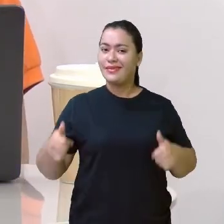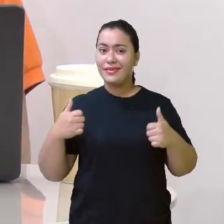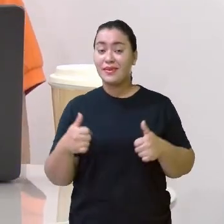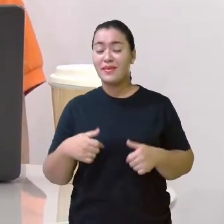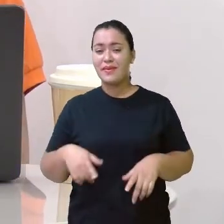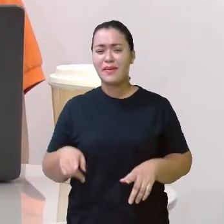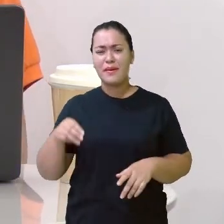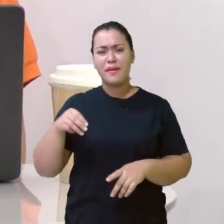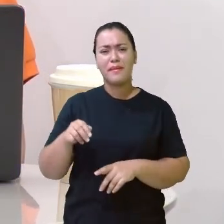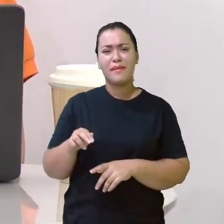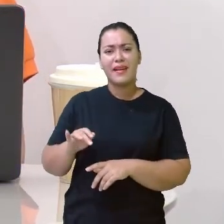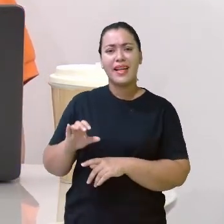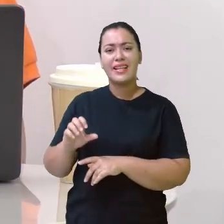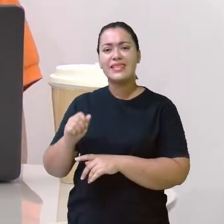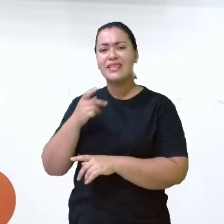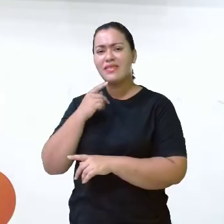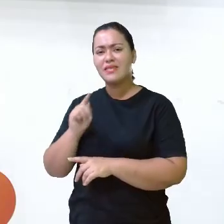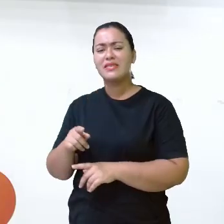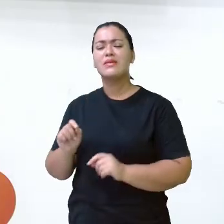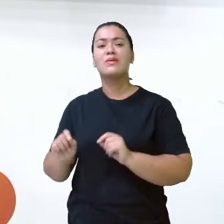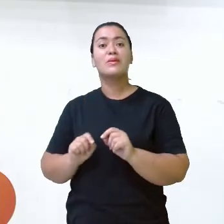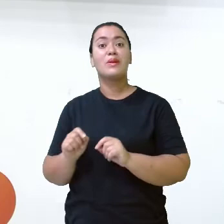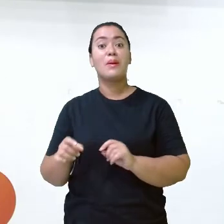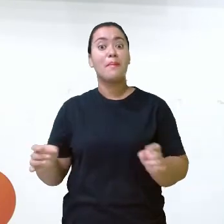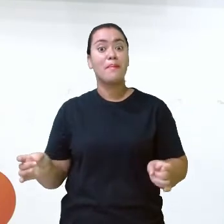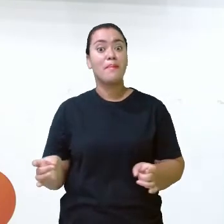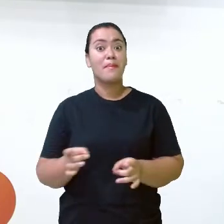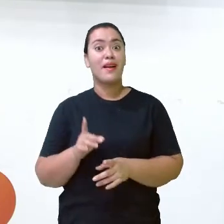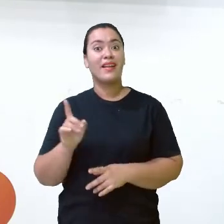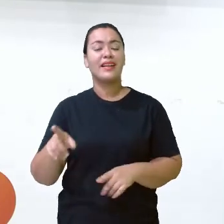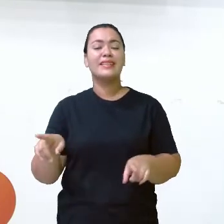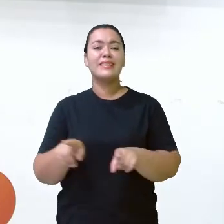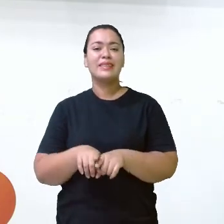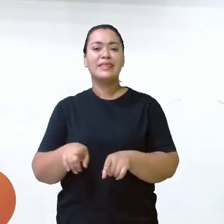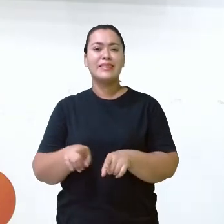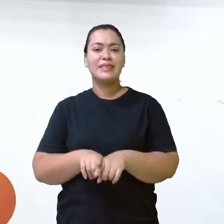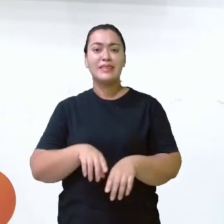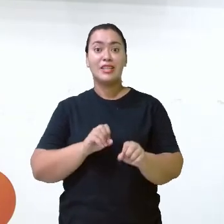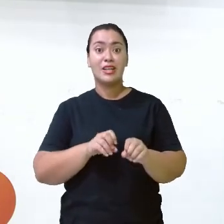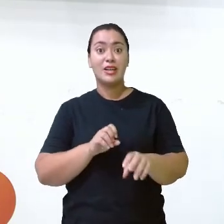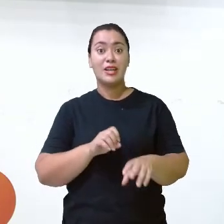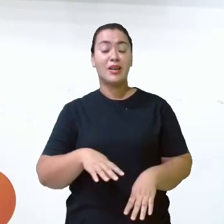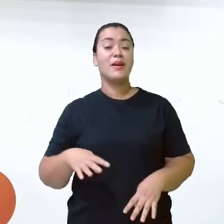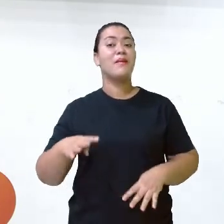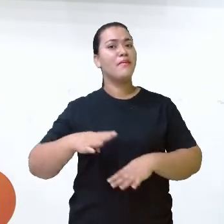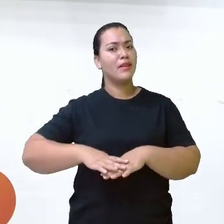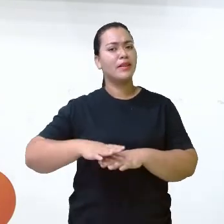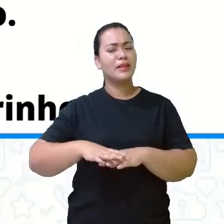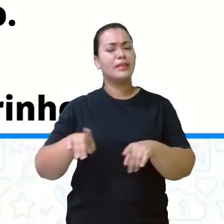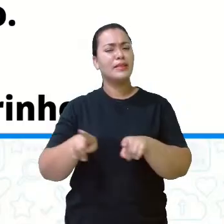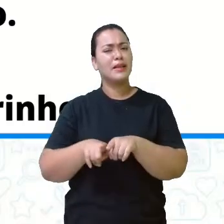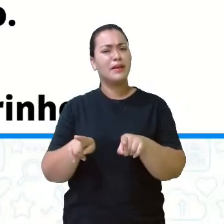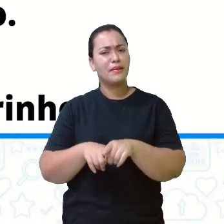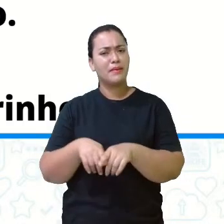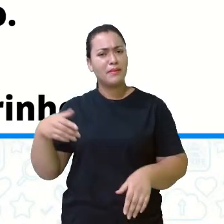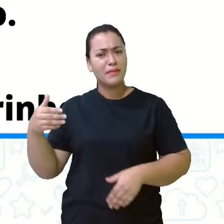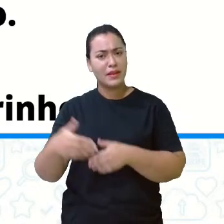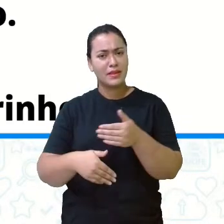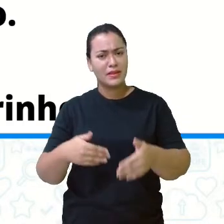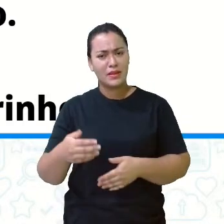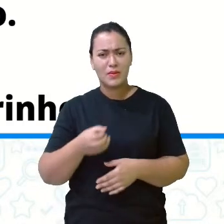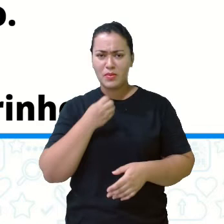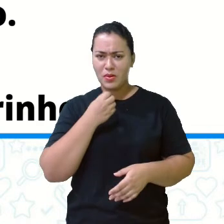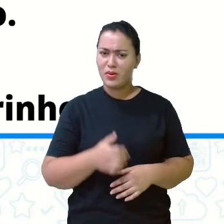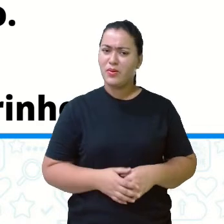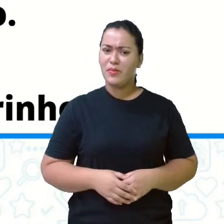Márcia, você vai pegar os meninos assim, pronto, na aula de matemática, para estar naquela participação. Isso vai ser bom, Márcia. Tem